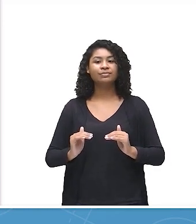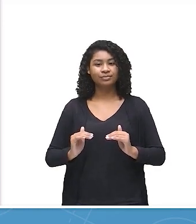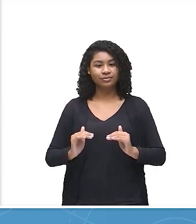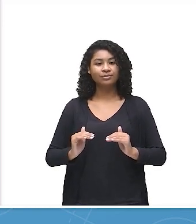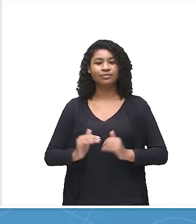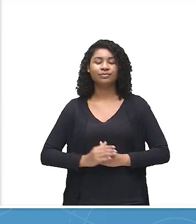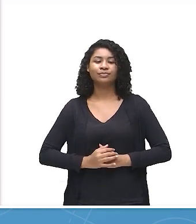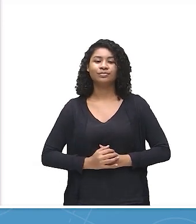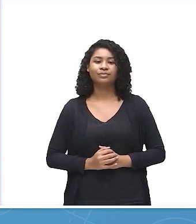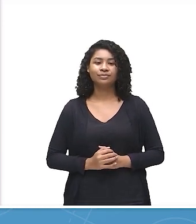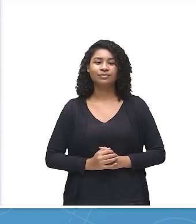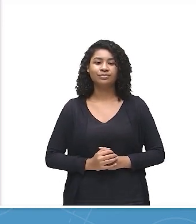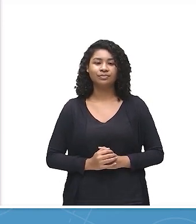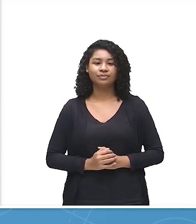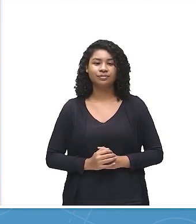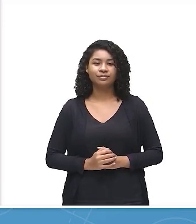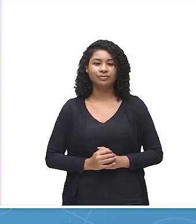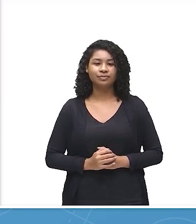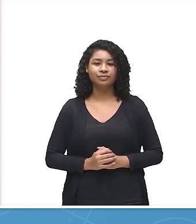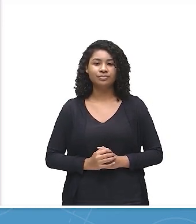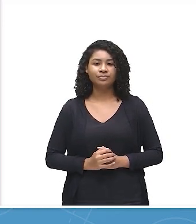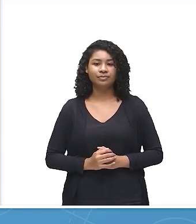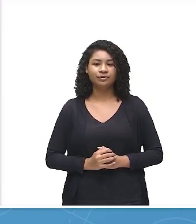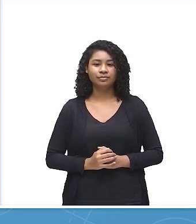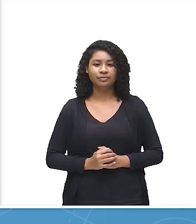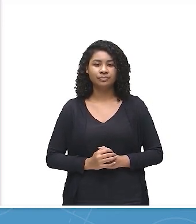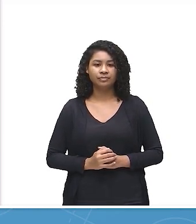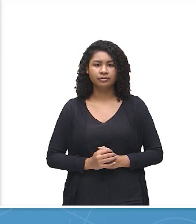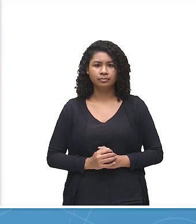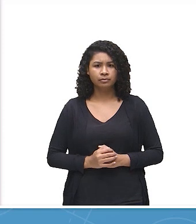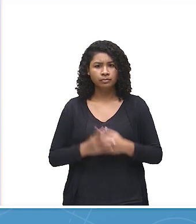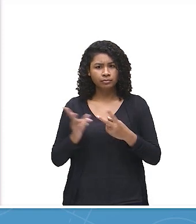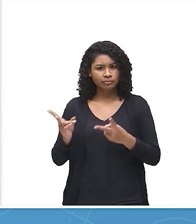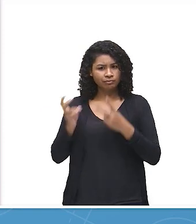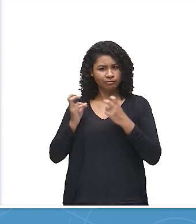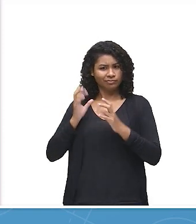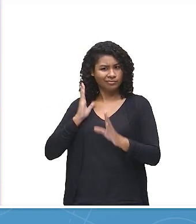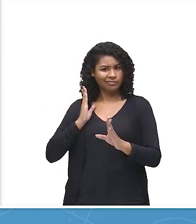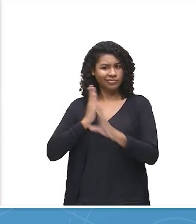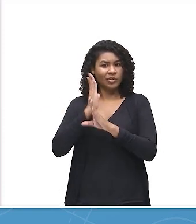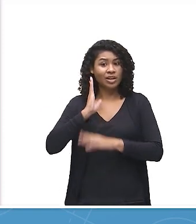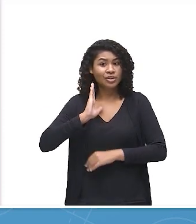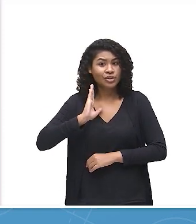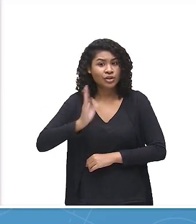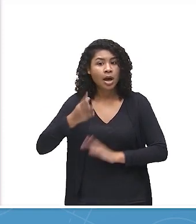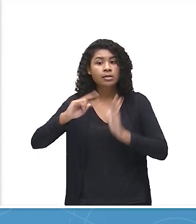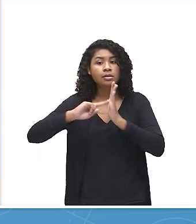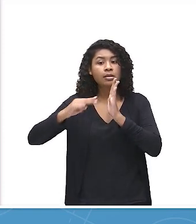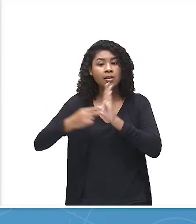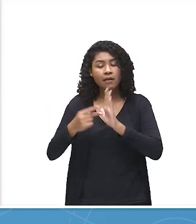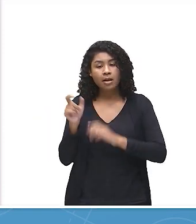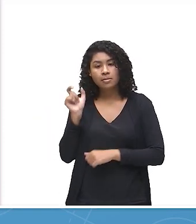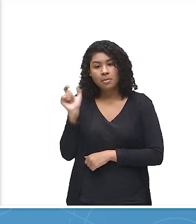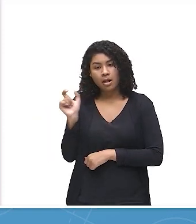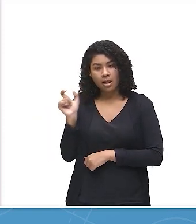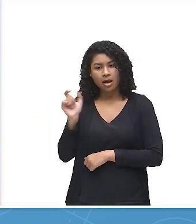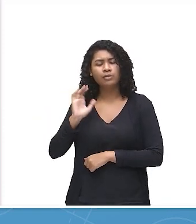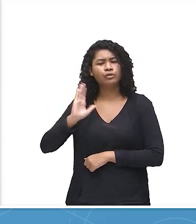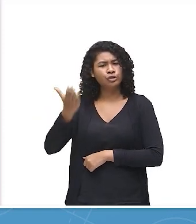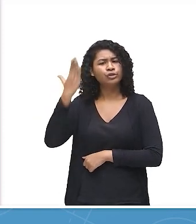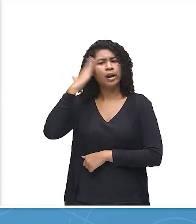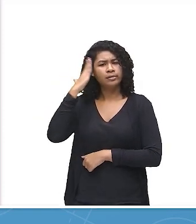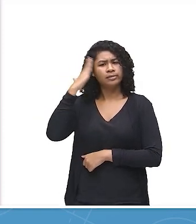tenho under. Olha aqui, para atrapalhar um pouquinho, né? Então, eu tenho under nas duas últimas alternativas. Vocês